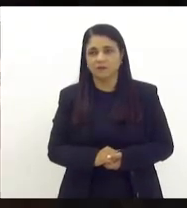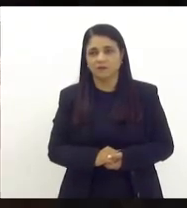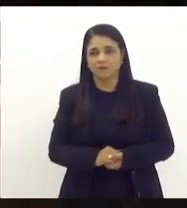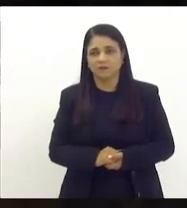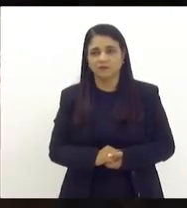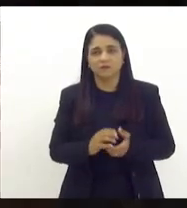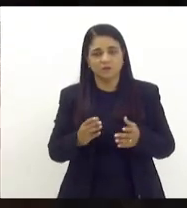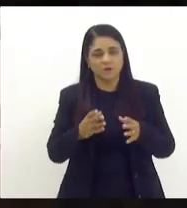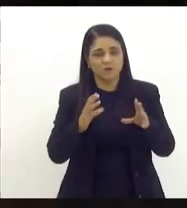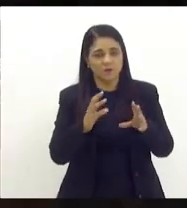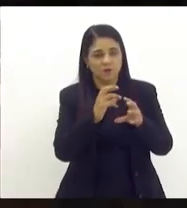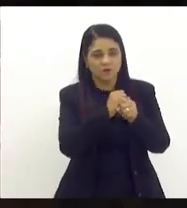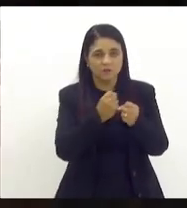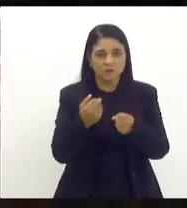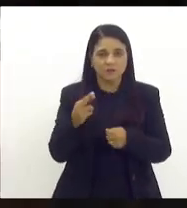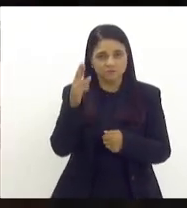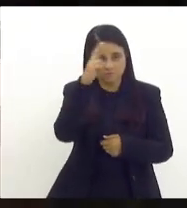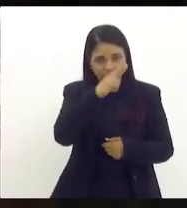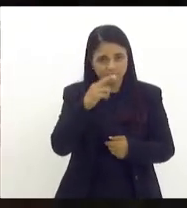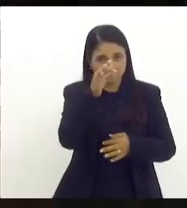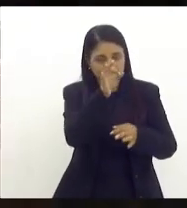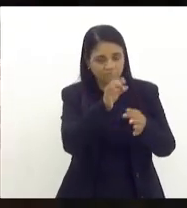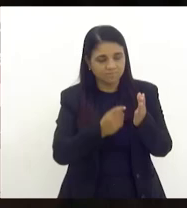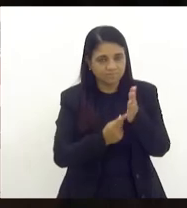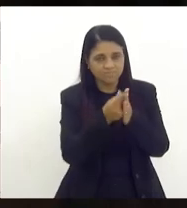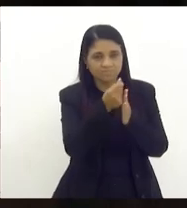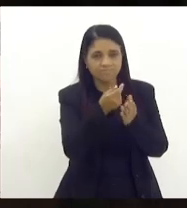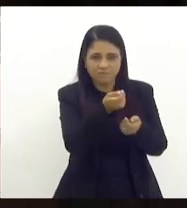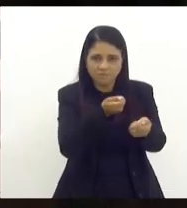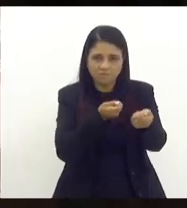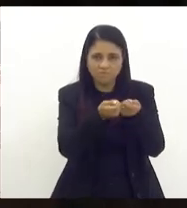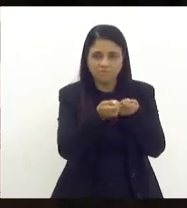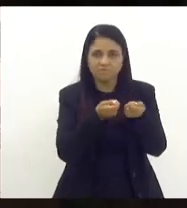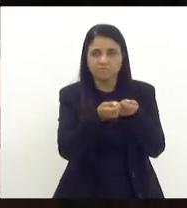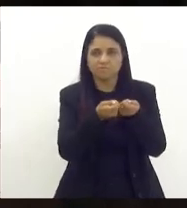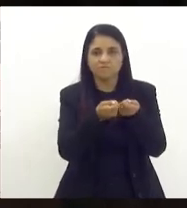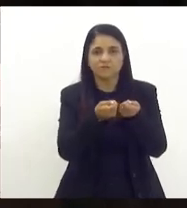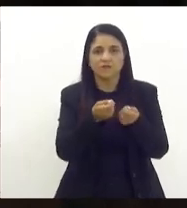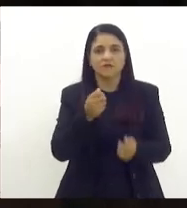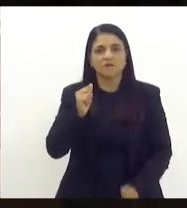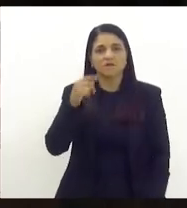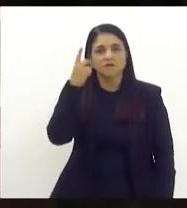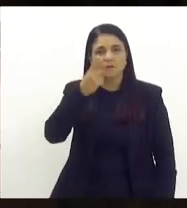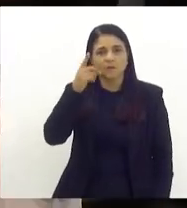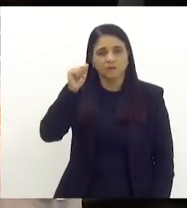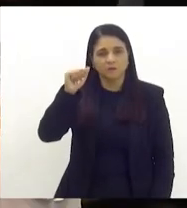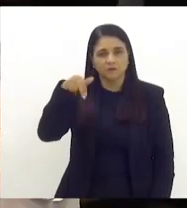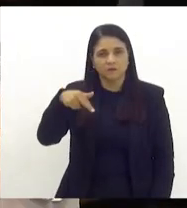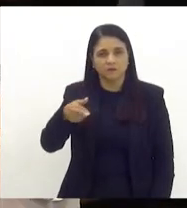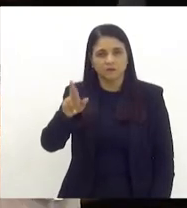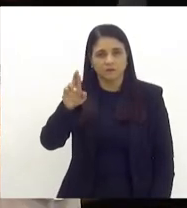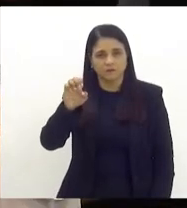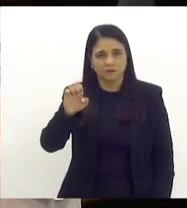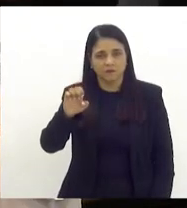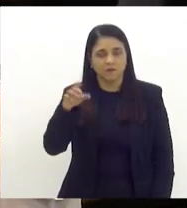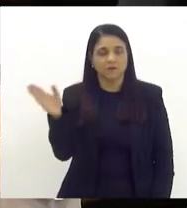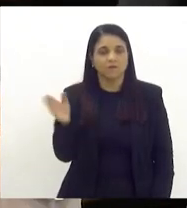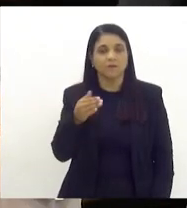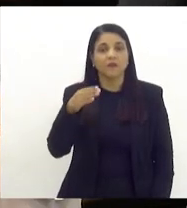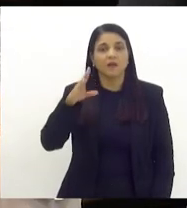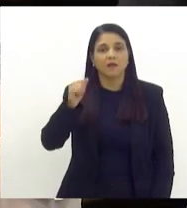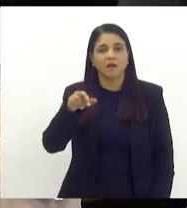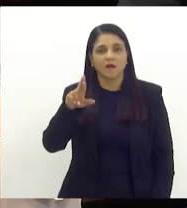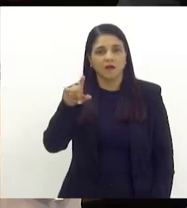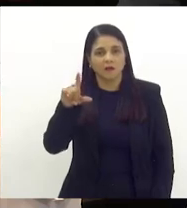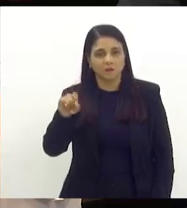orçamento finança e fiscalização financeira e controle André Correia Carlos Macedo